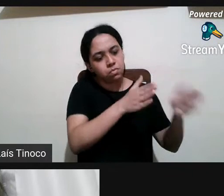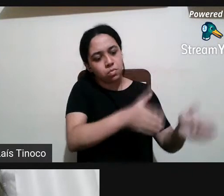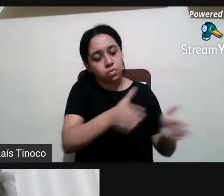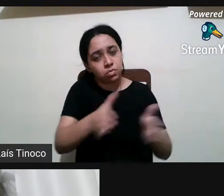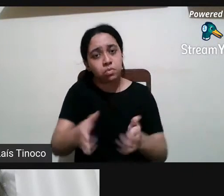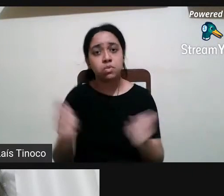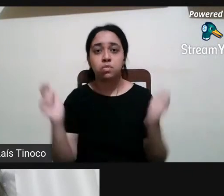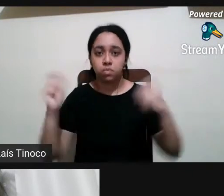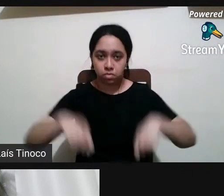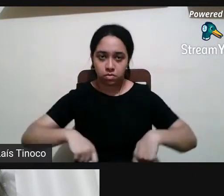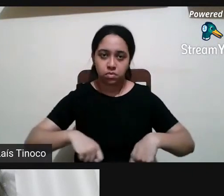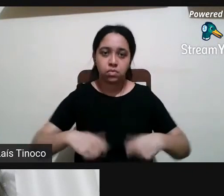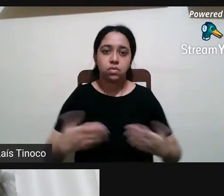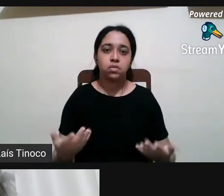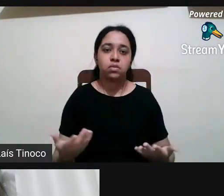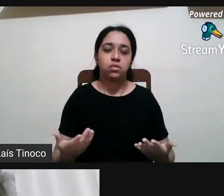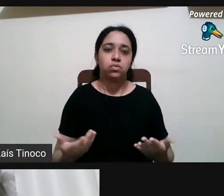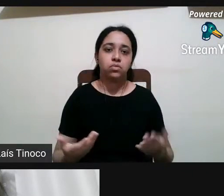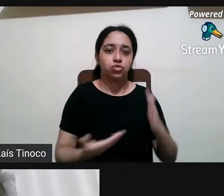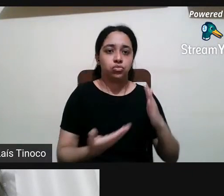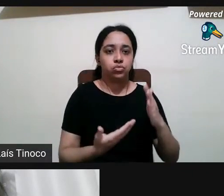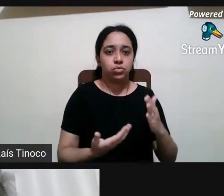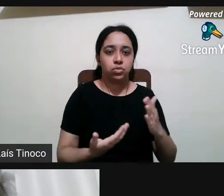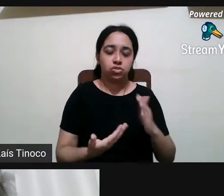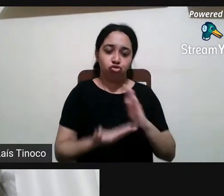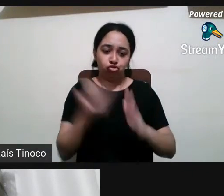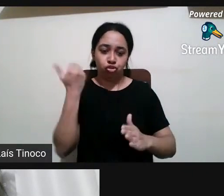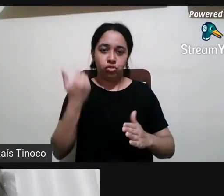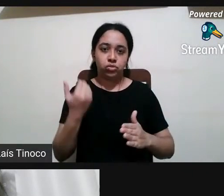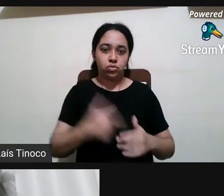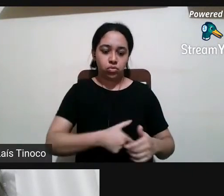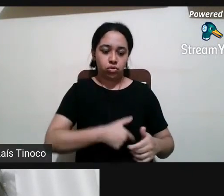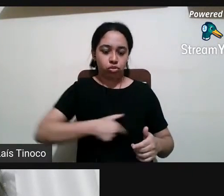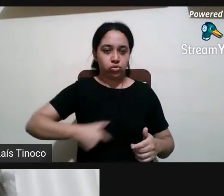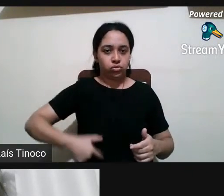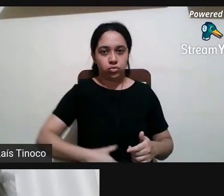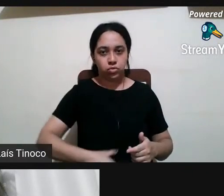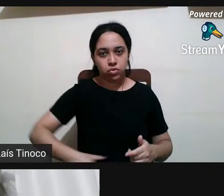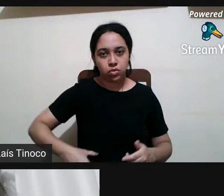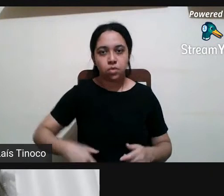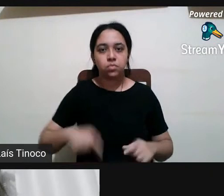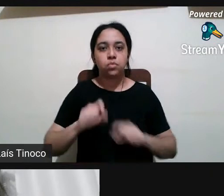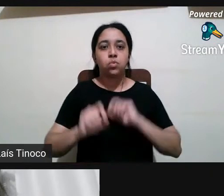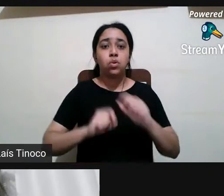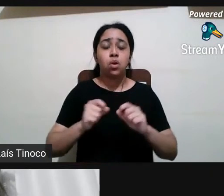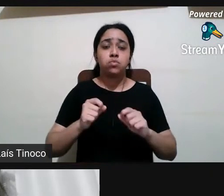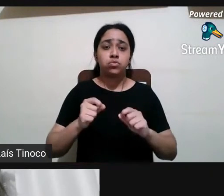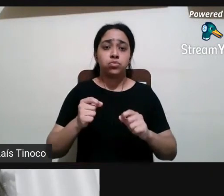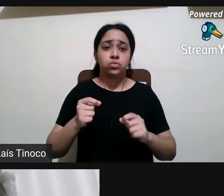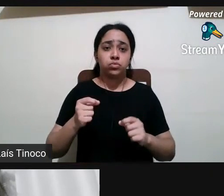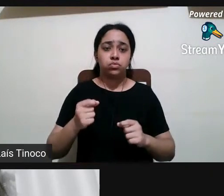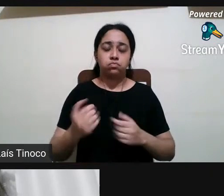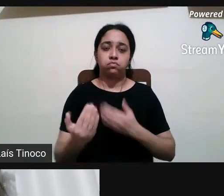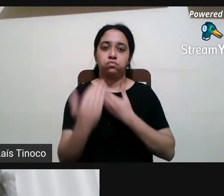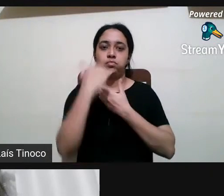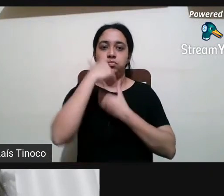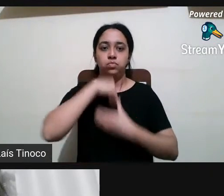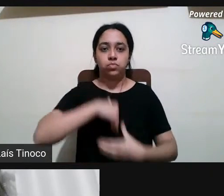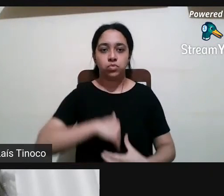possibilidade, você tira o estômago, você faz um processo de digestão química, como, por